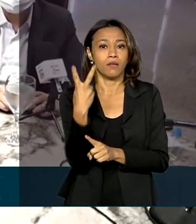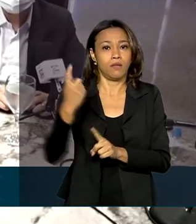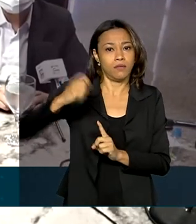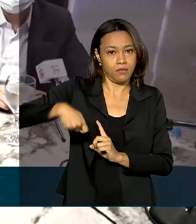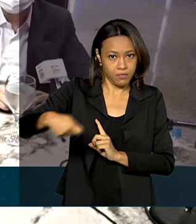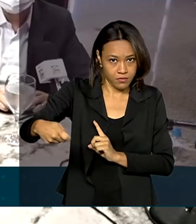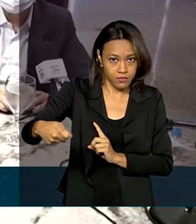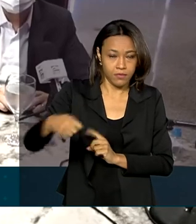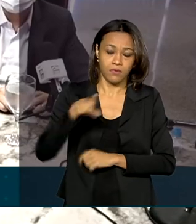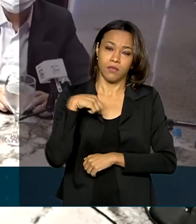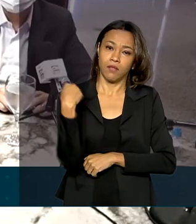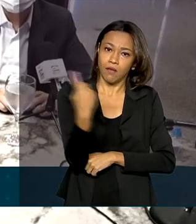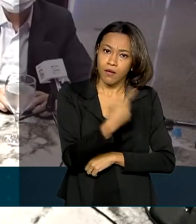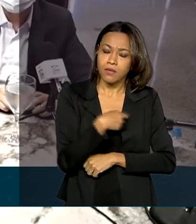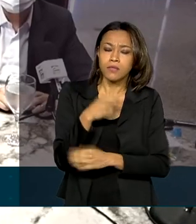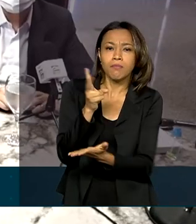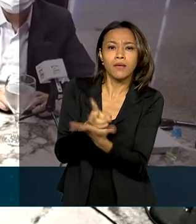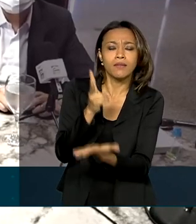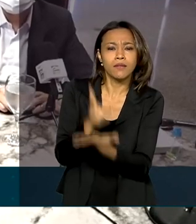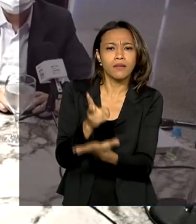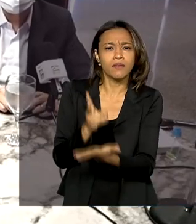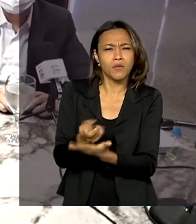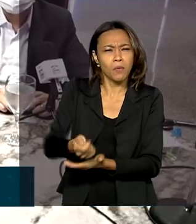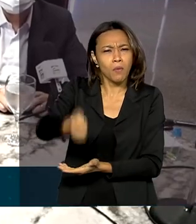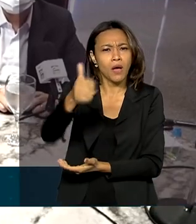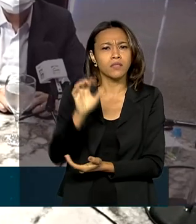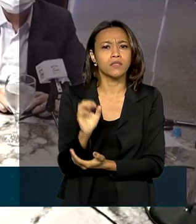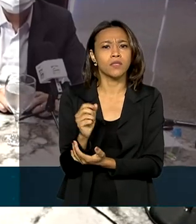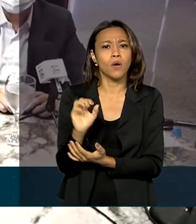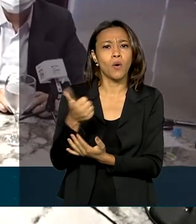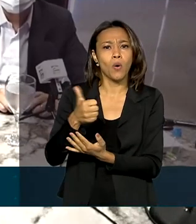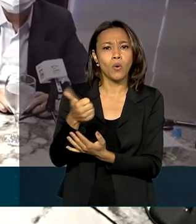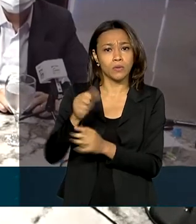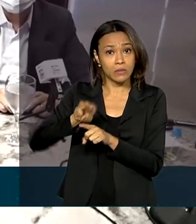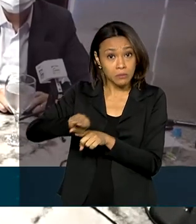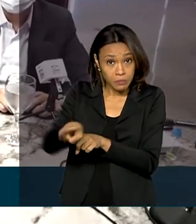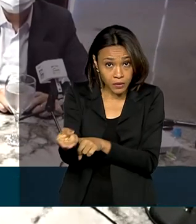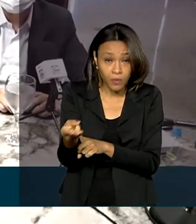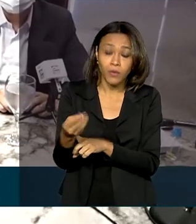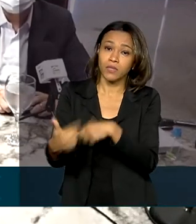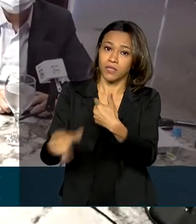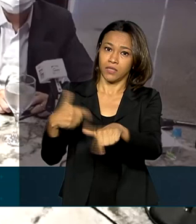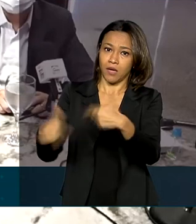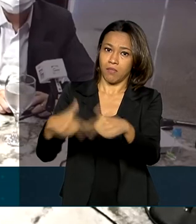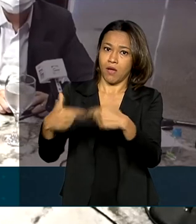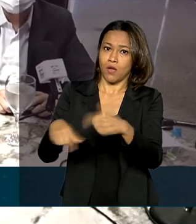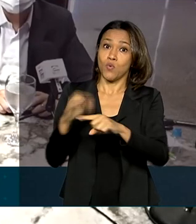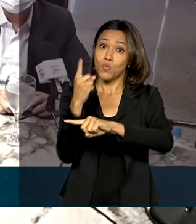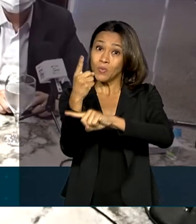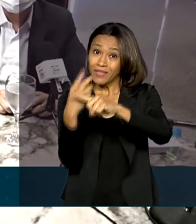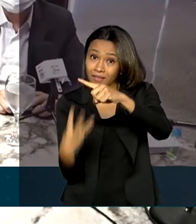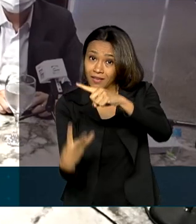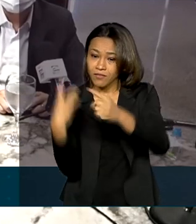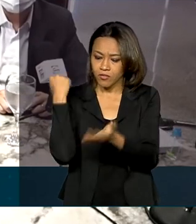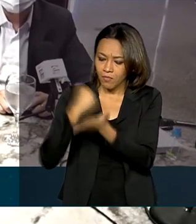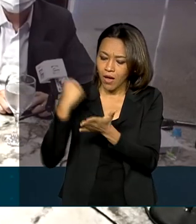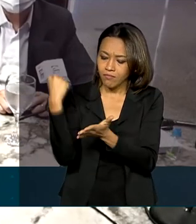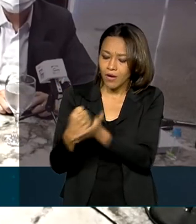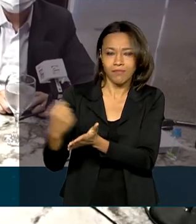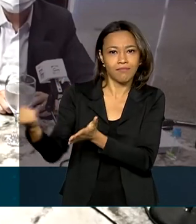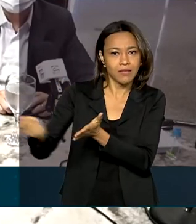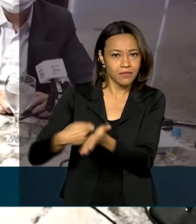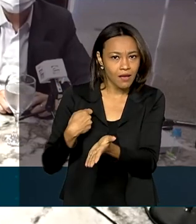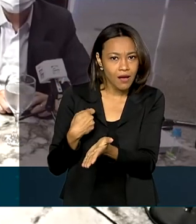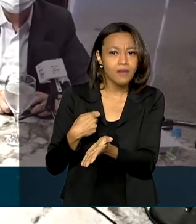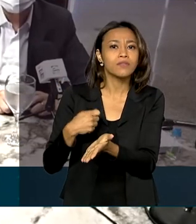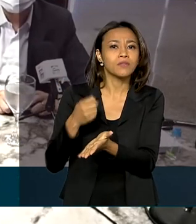preservamos quase 11 milhões de empregos, um terço da carteira assinada no Brasil. Preservamos quase